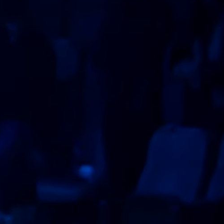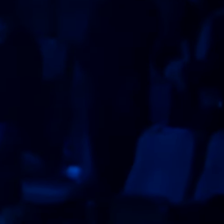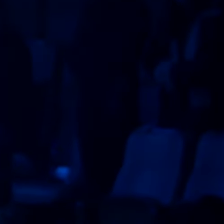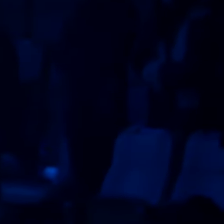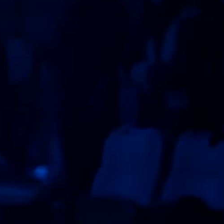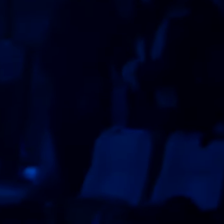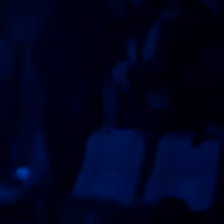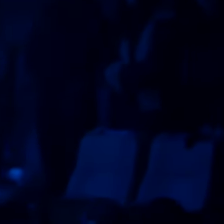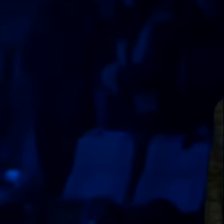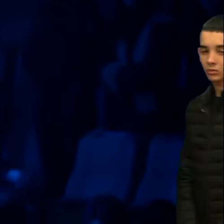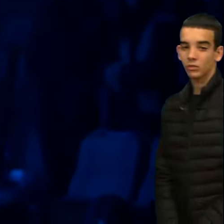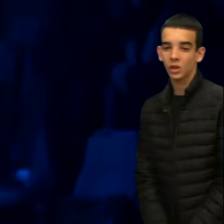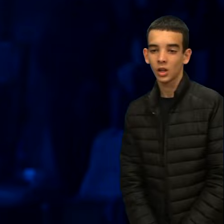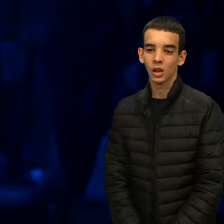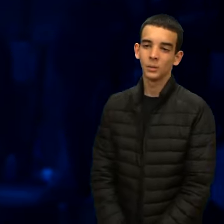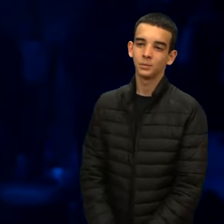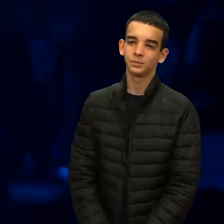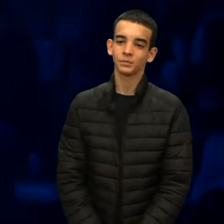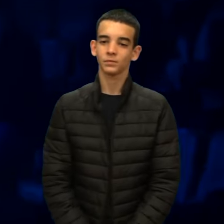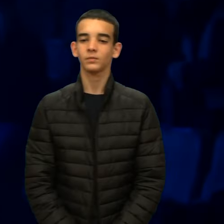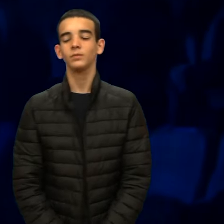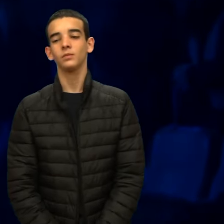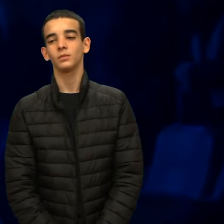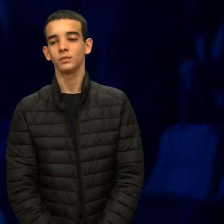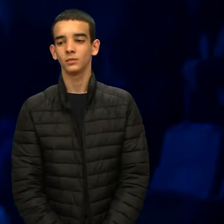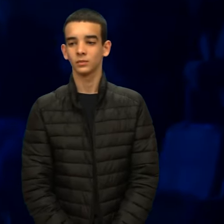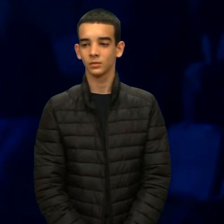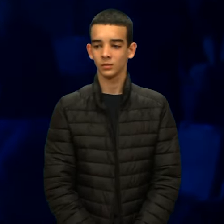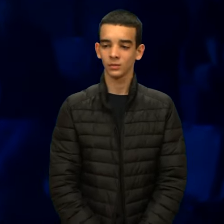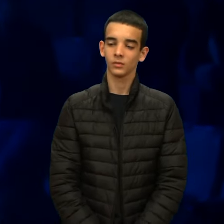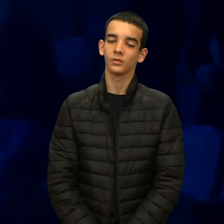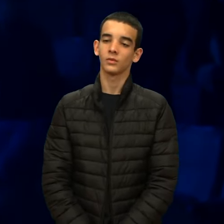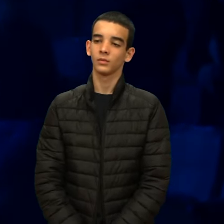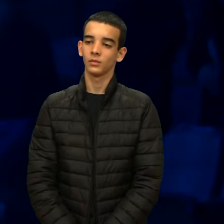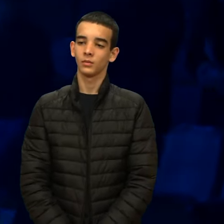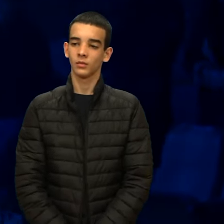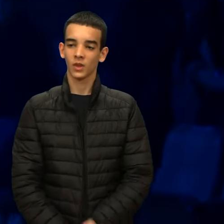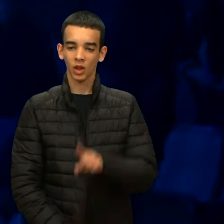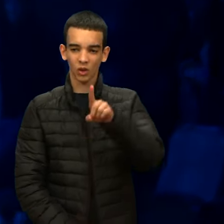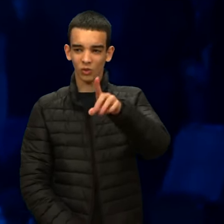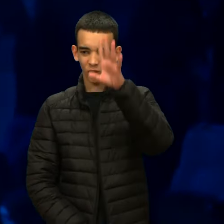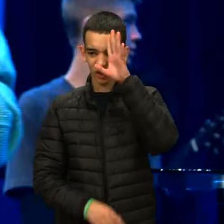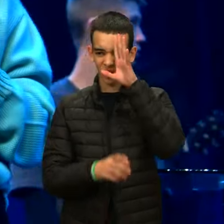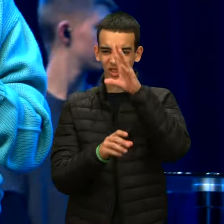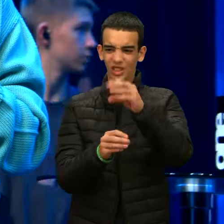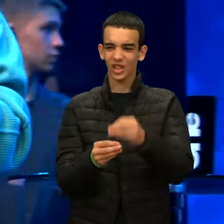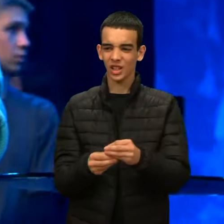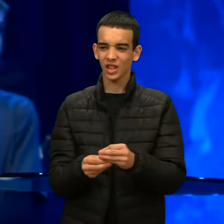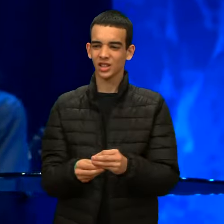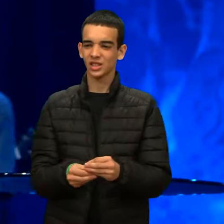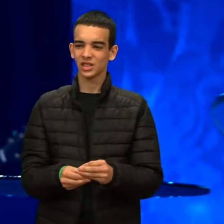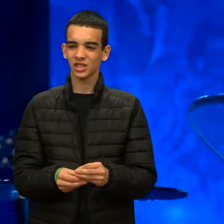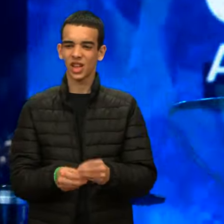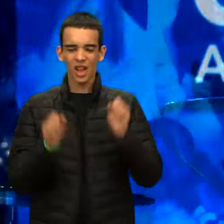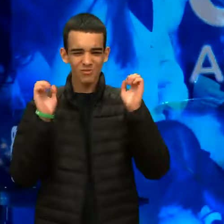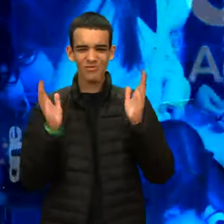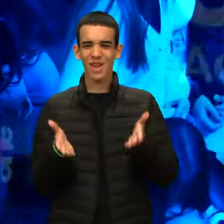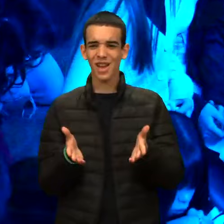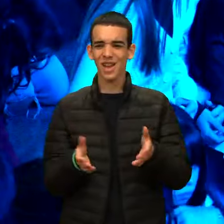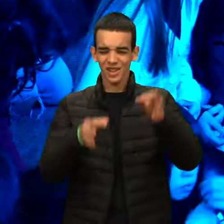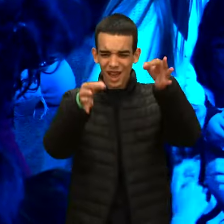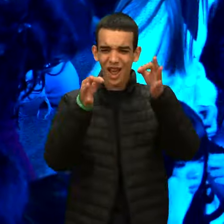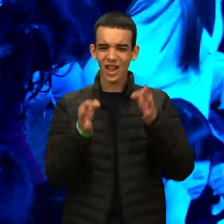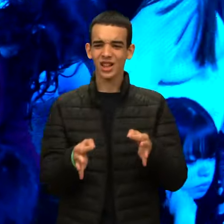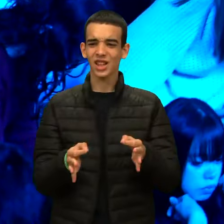Você que está no seu lugar ainda. E você entendeu que você já tem sido íntegro ao Senhor. Começa a orar por